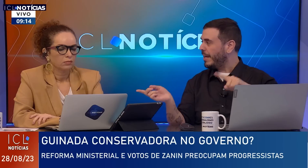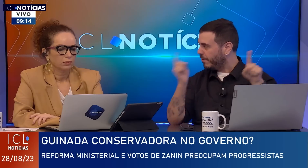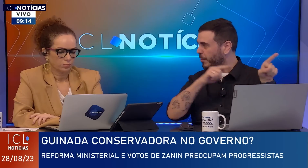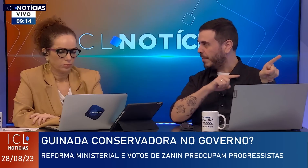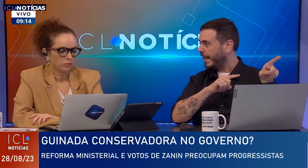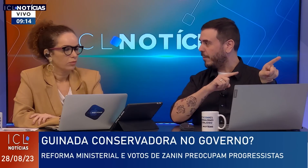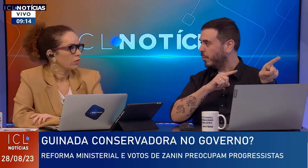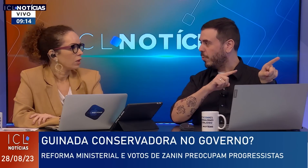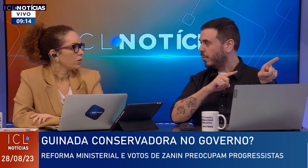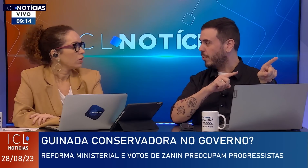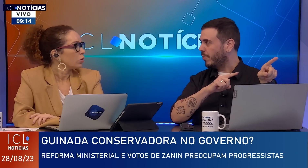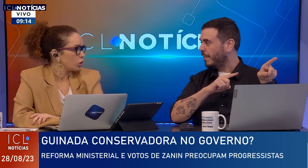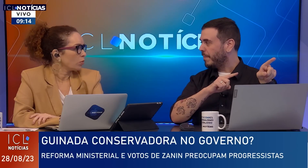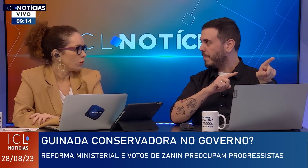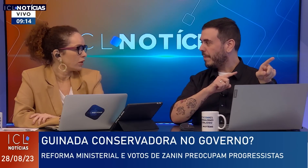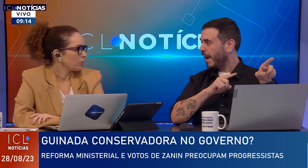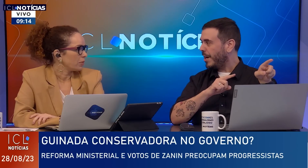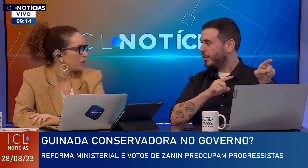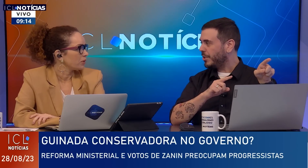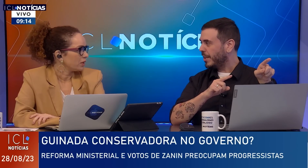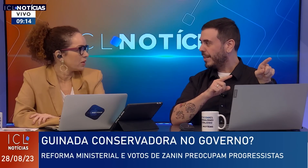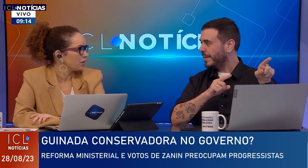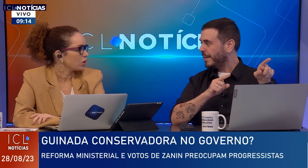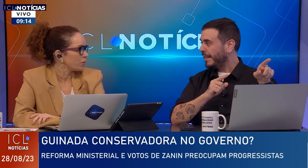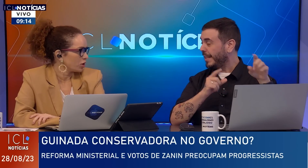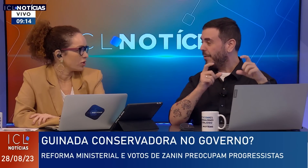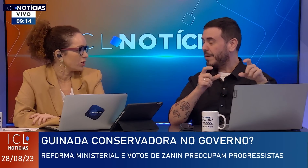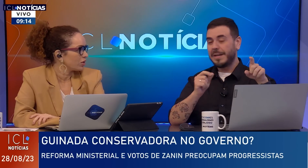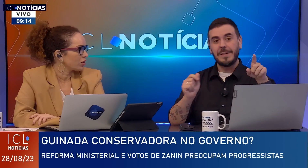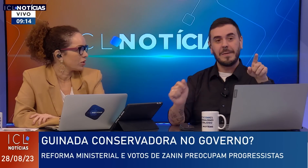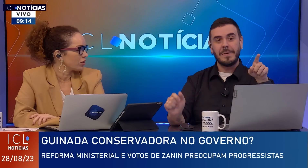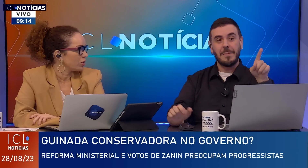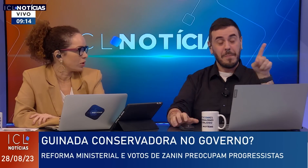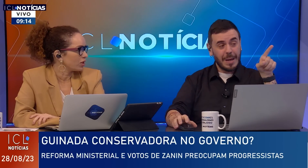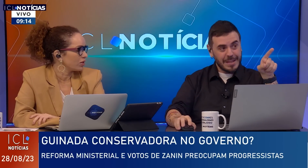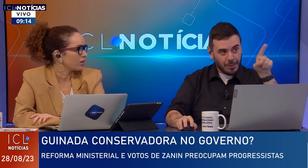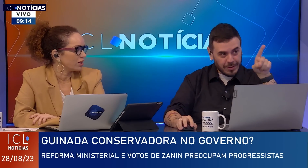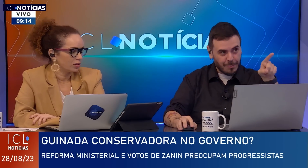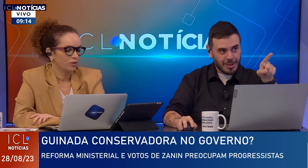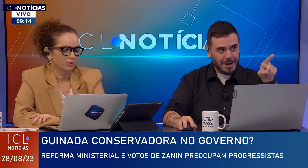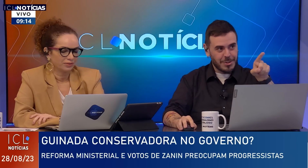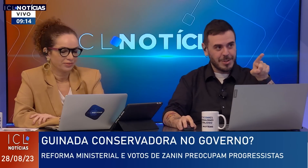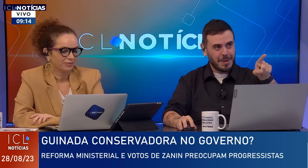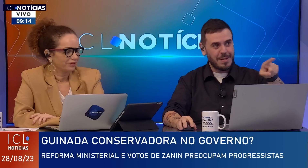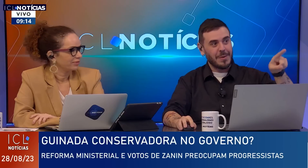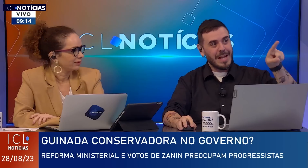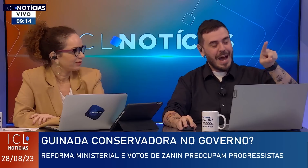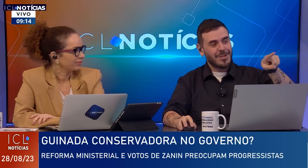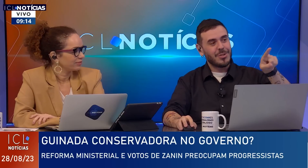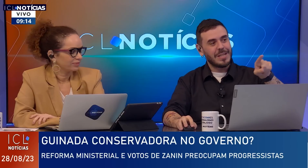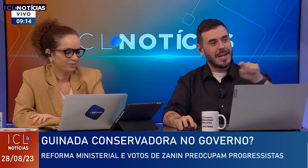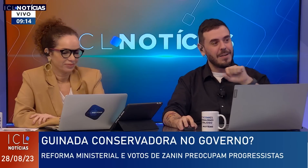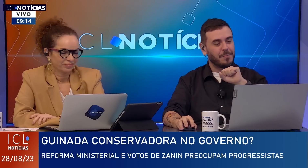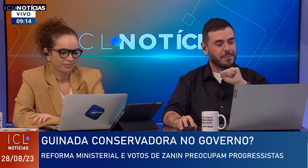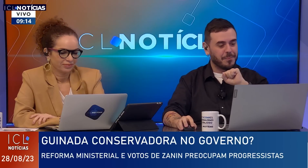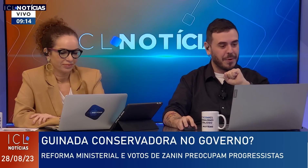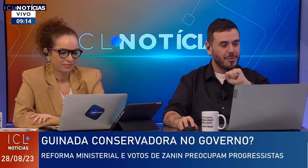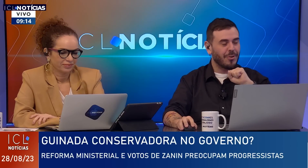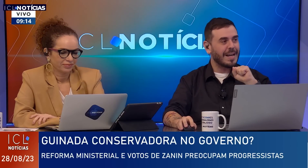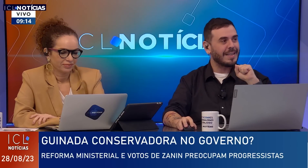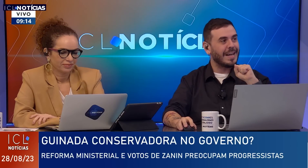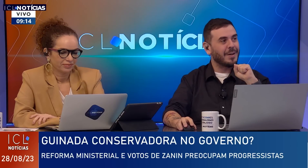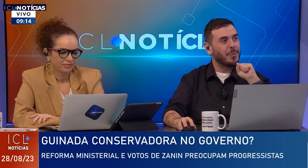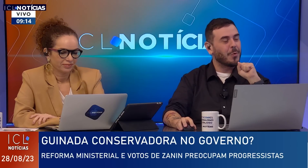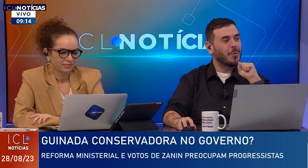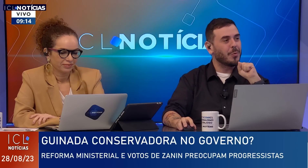chamar o Lênin, vamos chamar o... Não, chama o VT primeiro. A Janja? Chama a Janja. Chama a Janja. Mesmo então, isso. Então vamos chamar a Janja primeiro. A gente tem aí, vamos